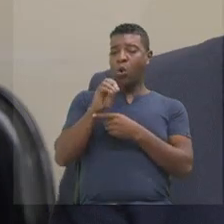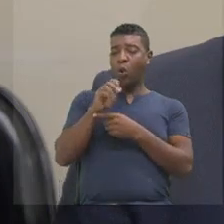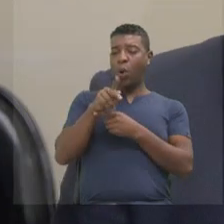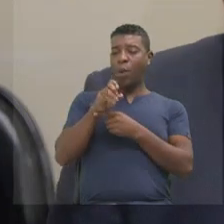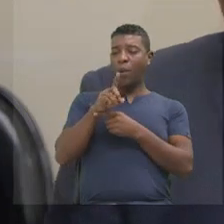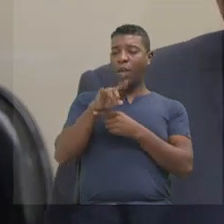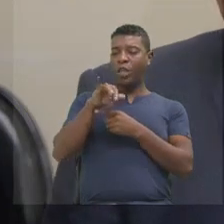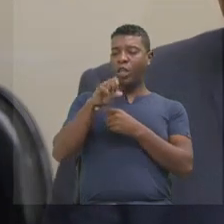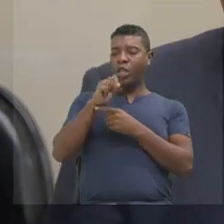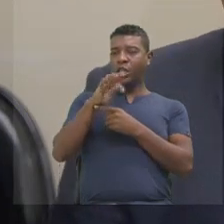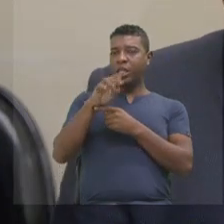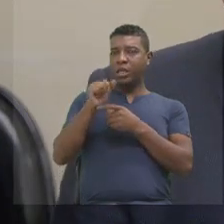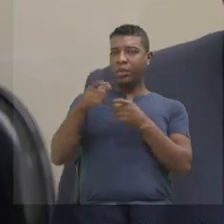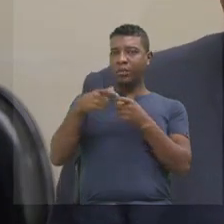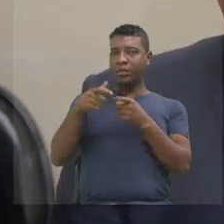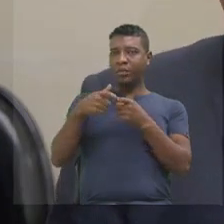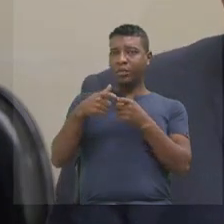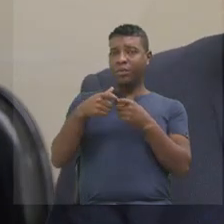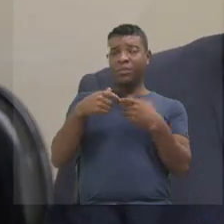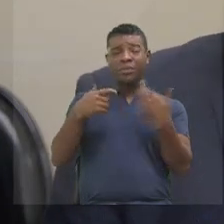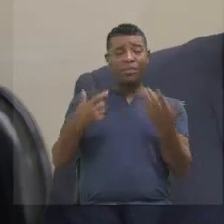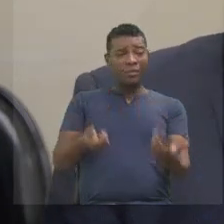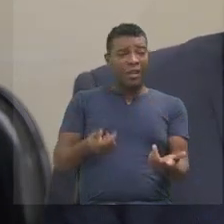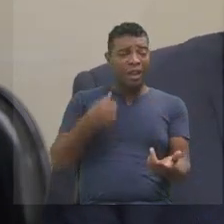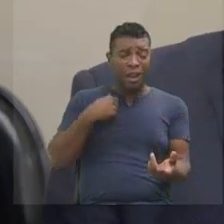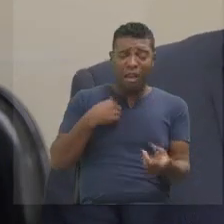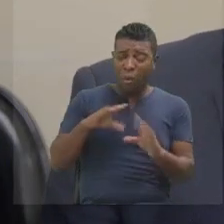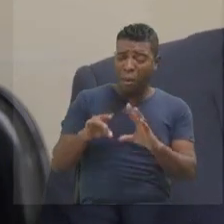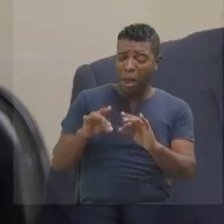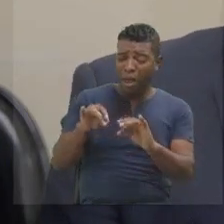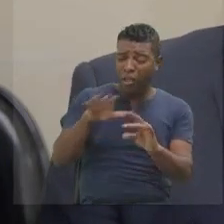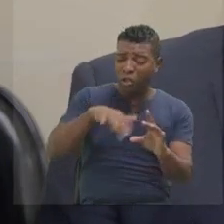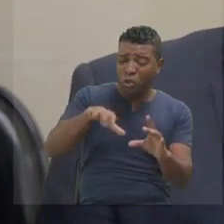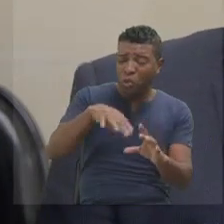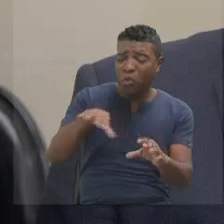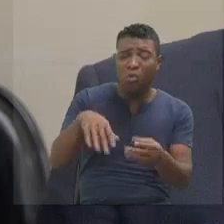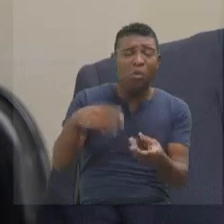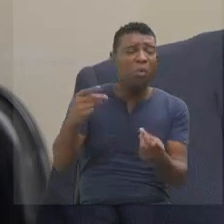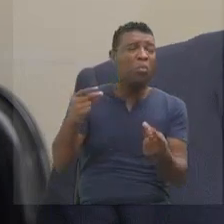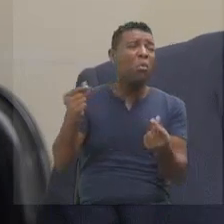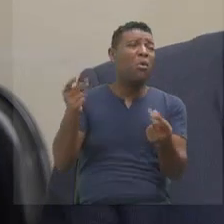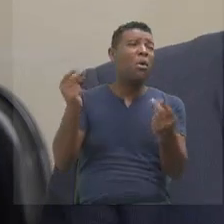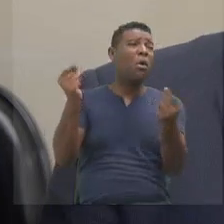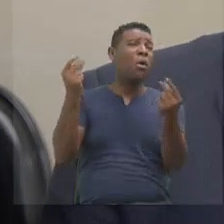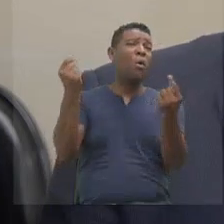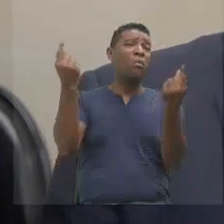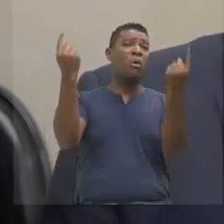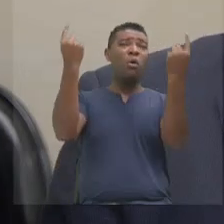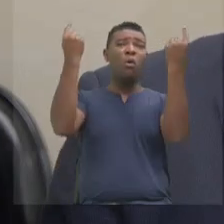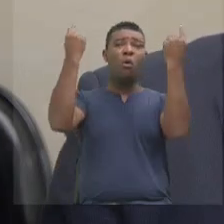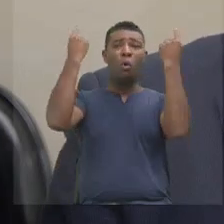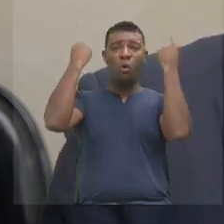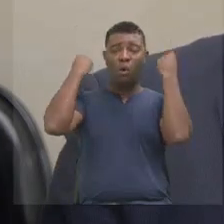confeccionados pelo SUS pelos governos eram muito a quem daquelas modernas